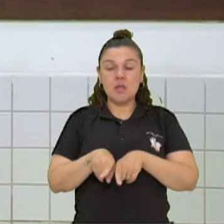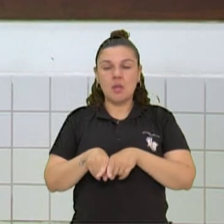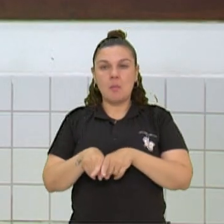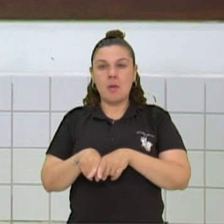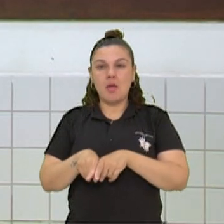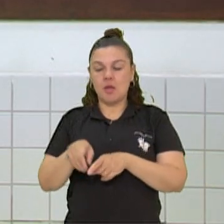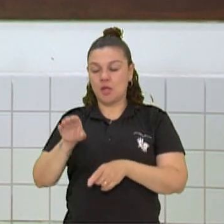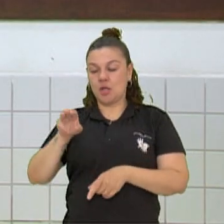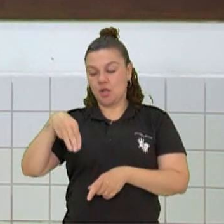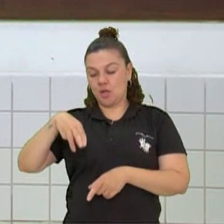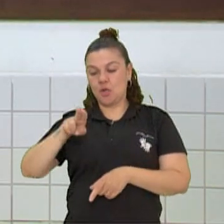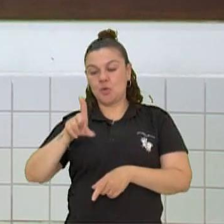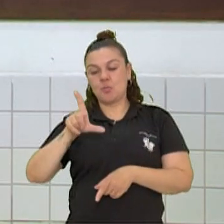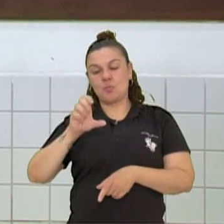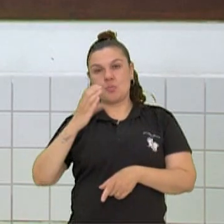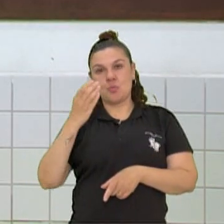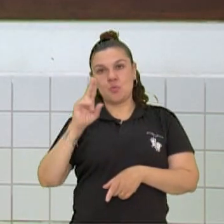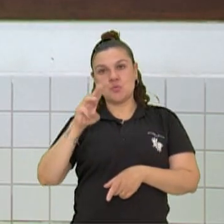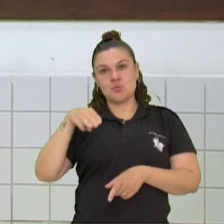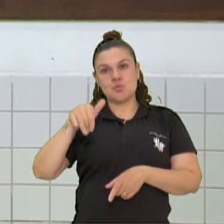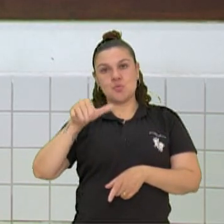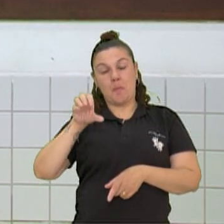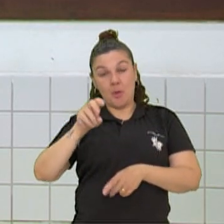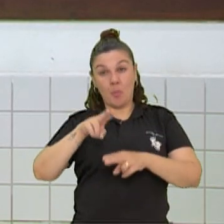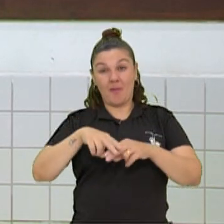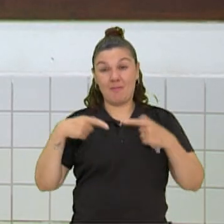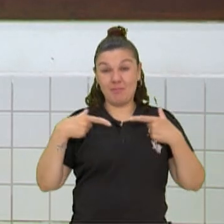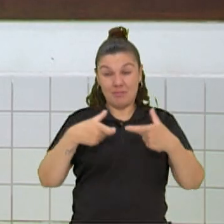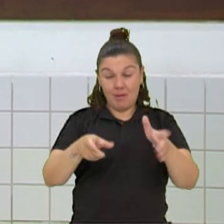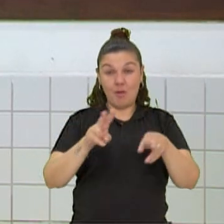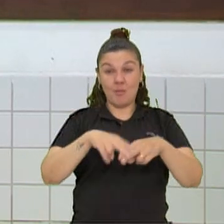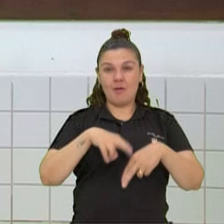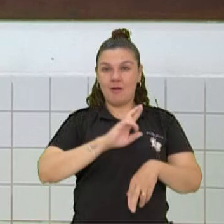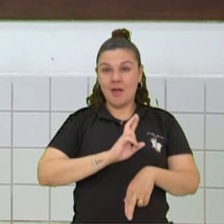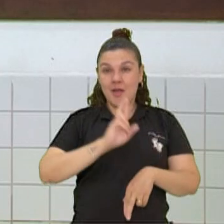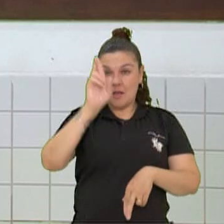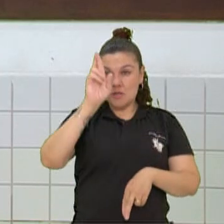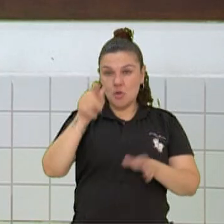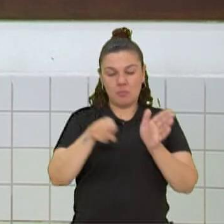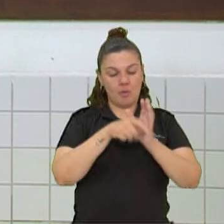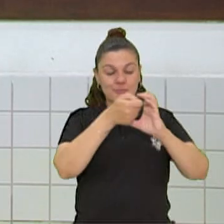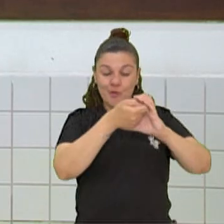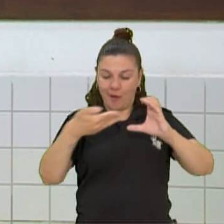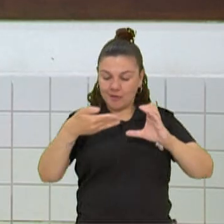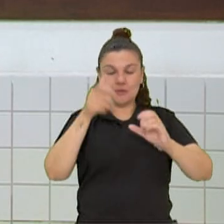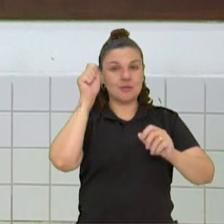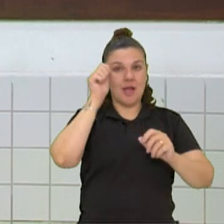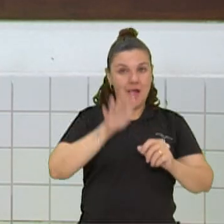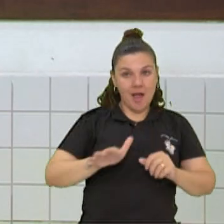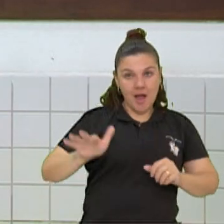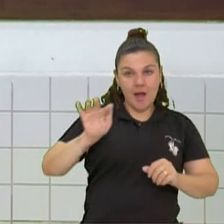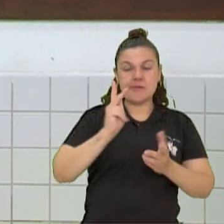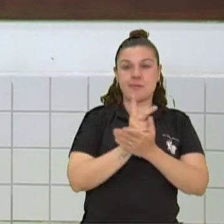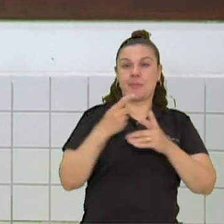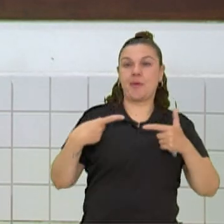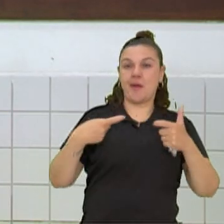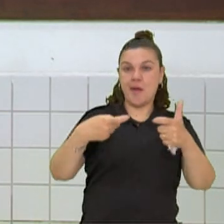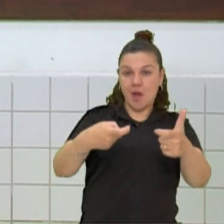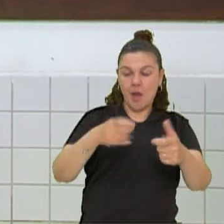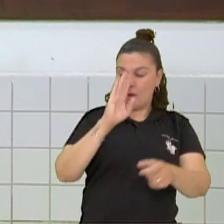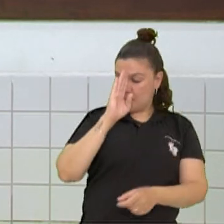violência urbana por conflitos religiosos, característica do continente asiático também. Muitos